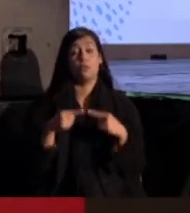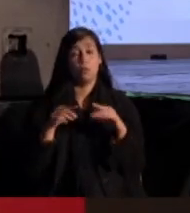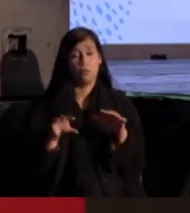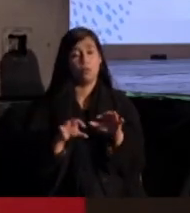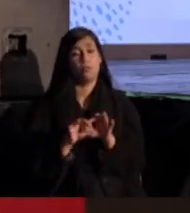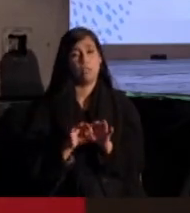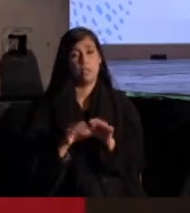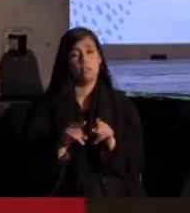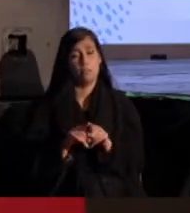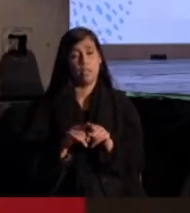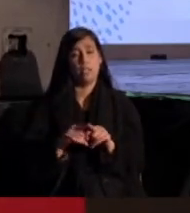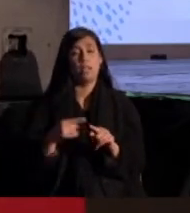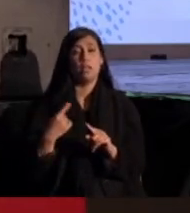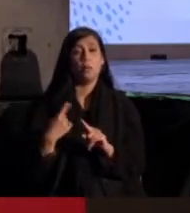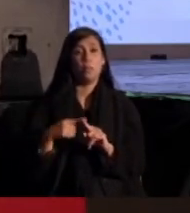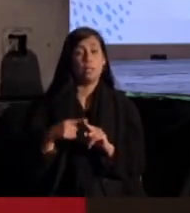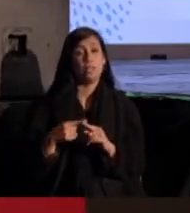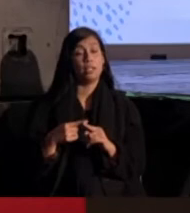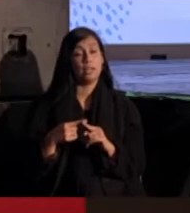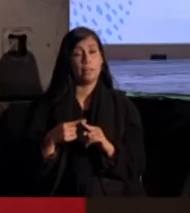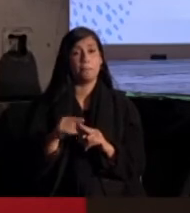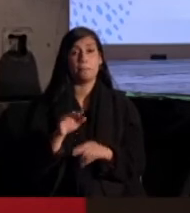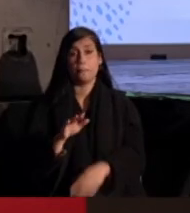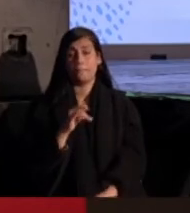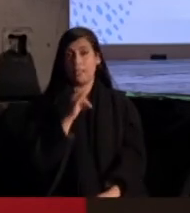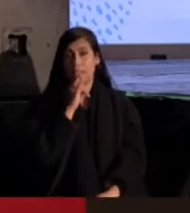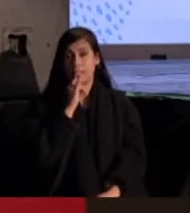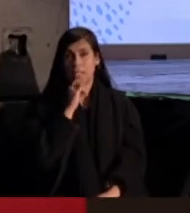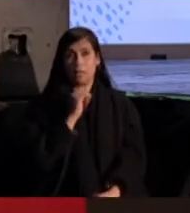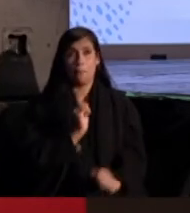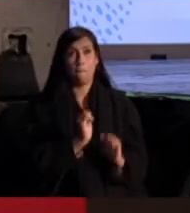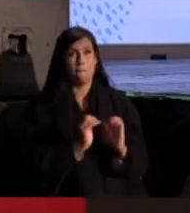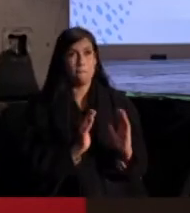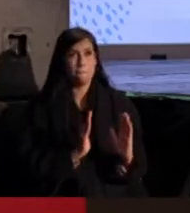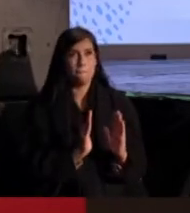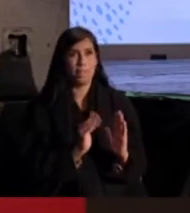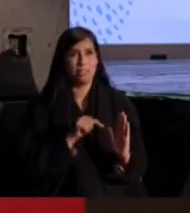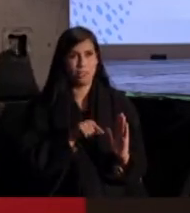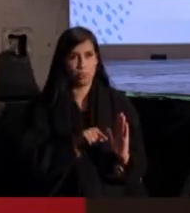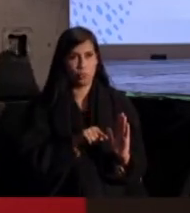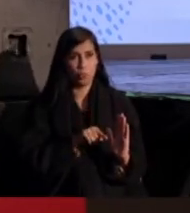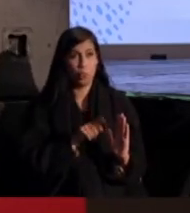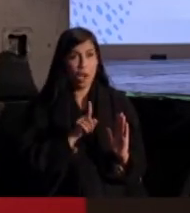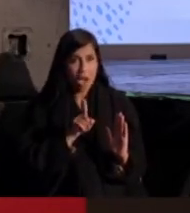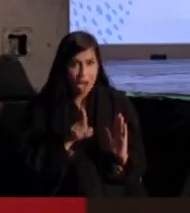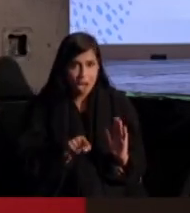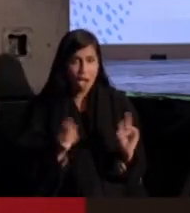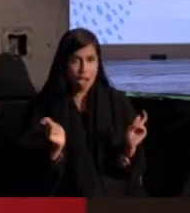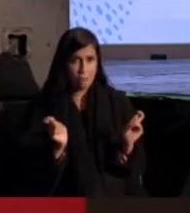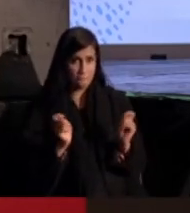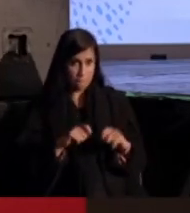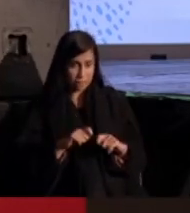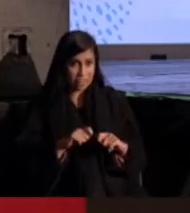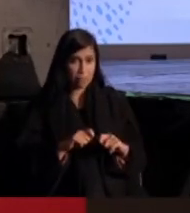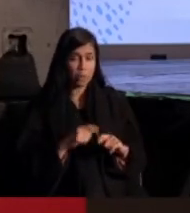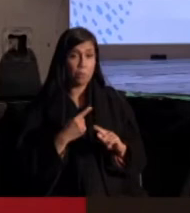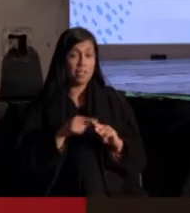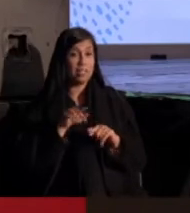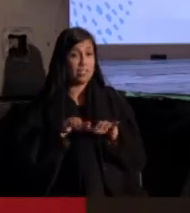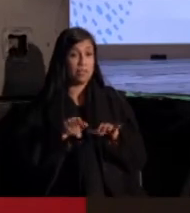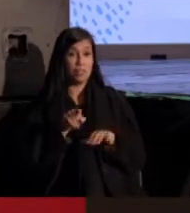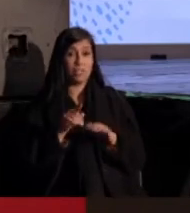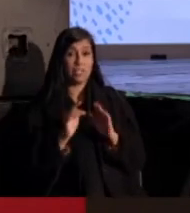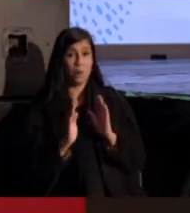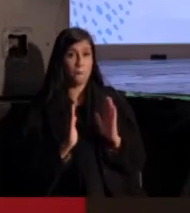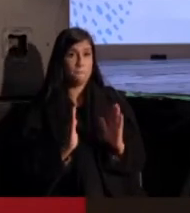Estado. Daí a ideia do Estado como impossibilidade. Se esse Estado é o Estado que é um